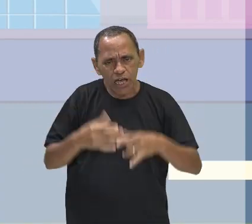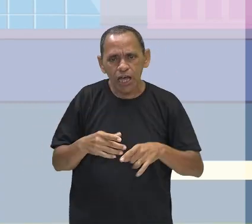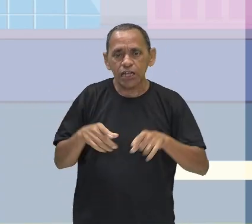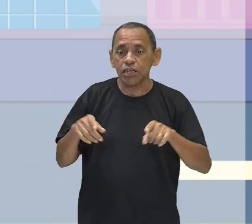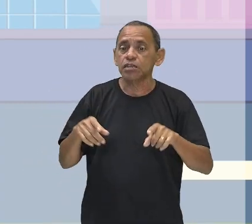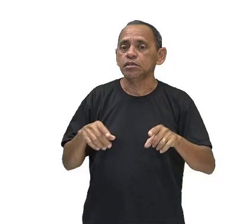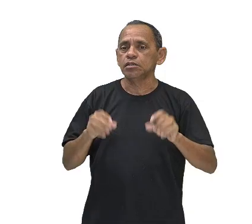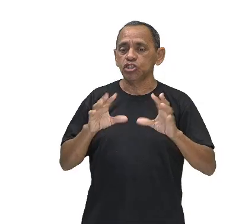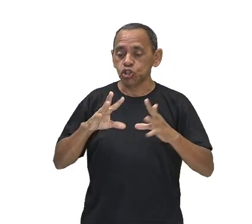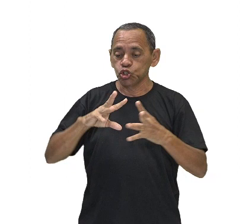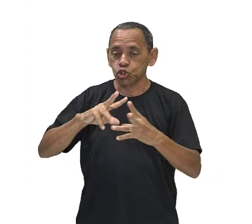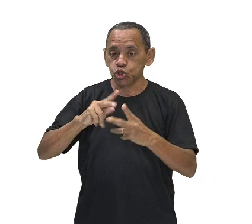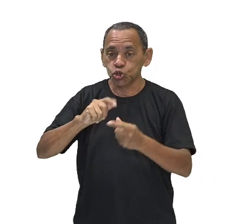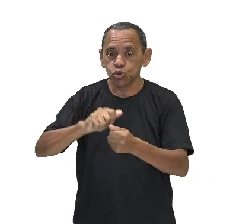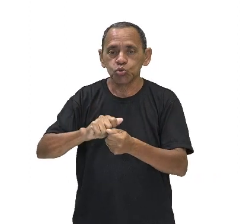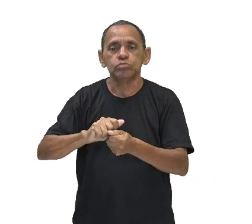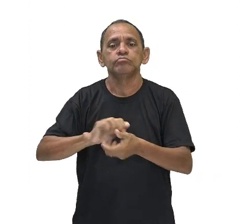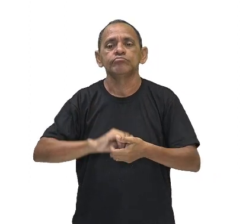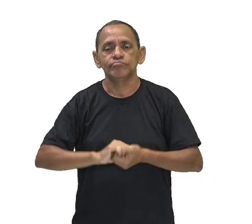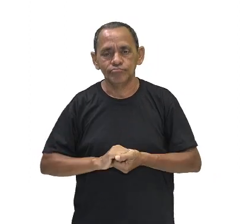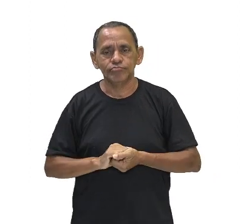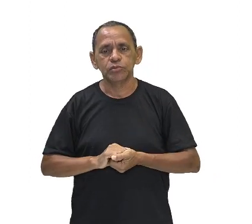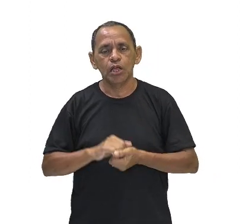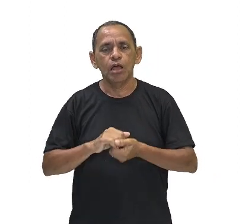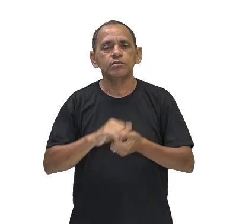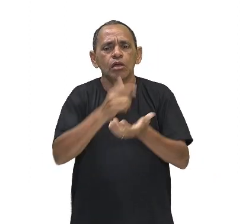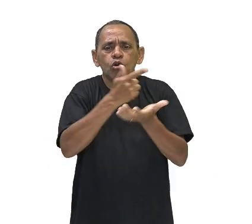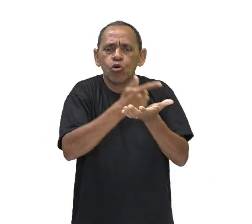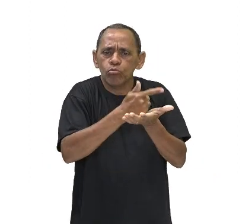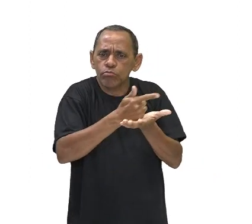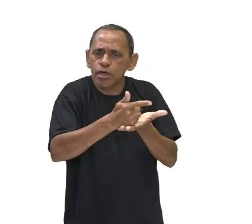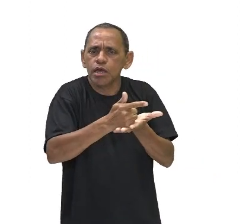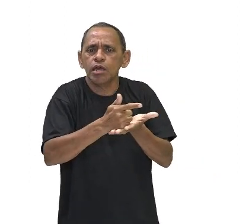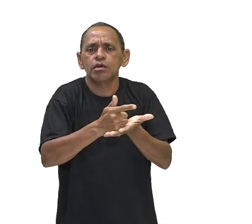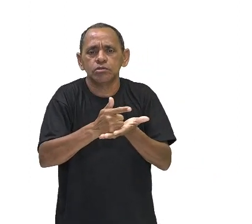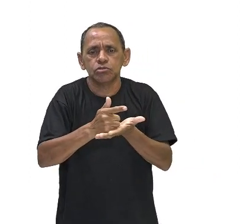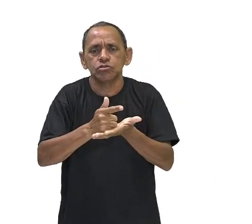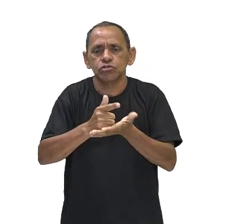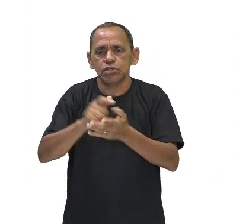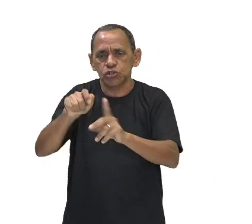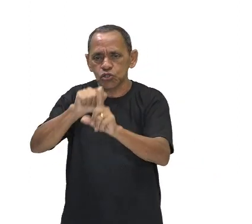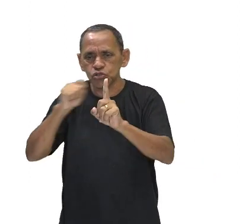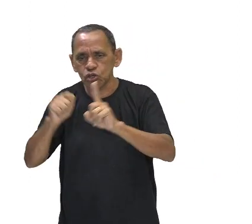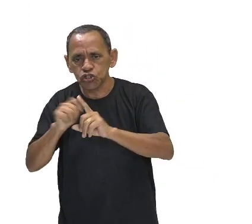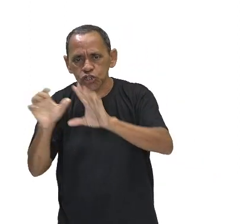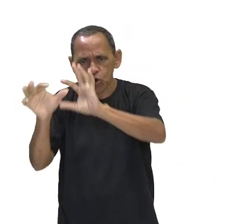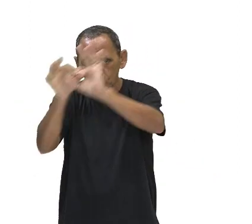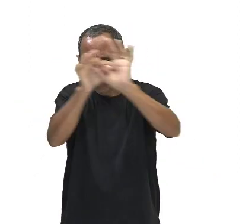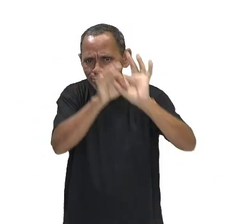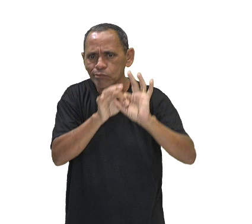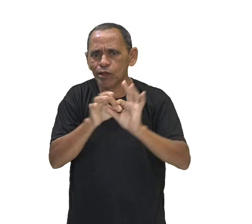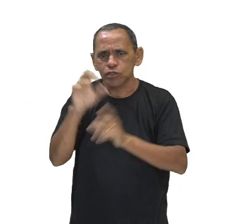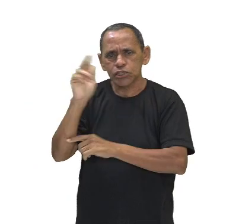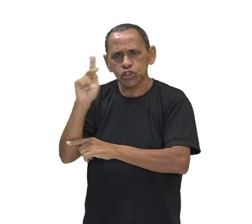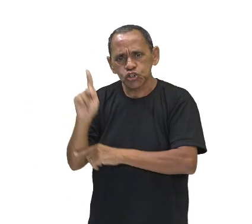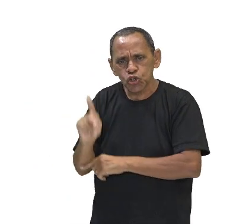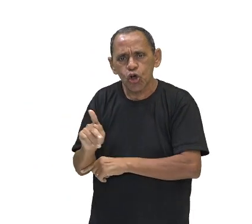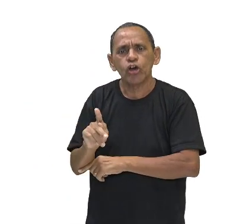da sociologia, que, em seu contexto histórico, coincide, olhem bem,